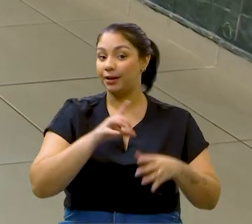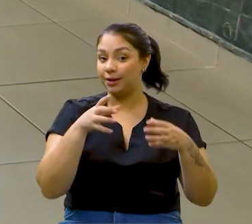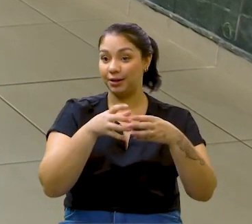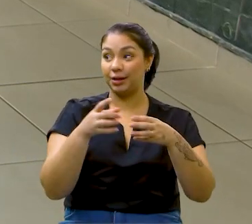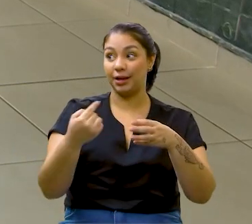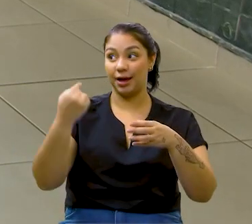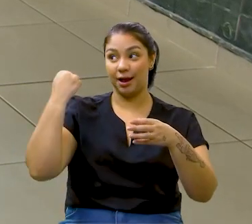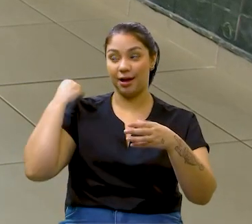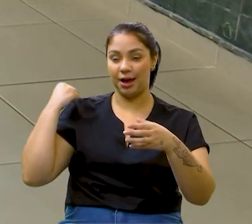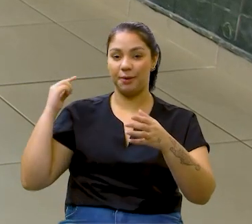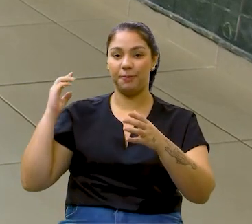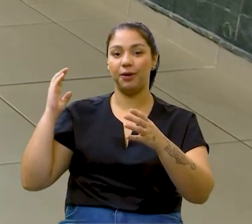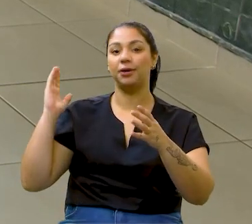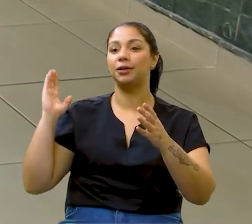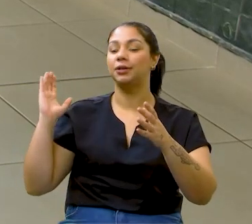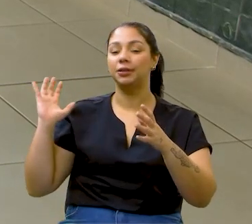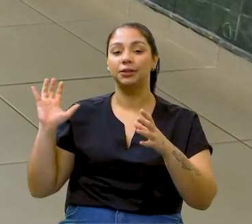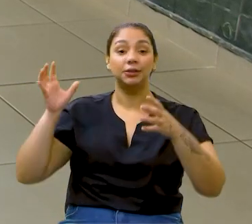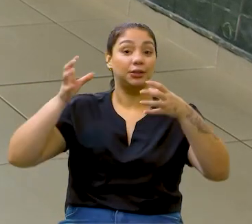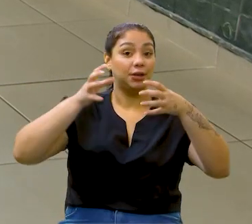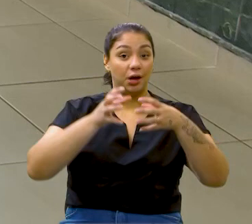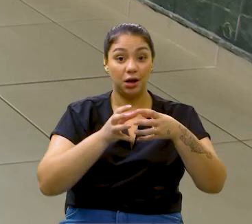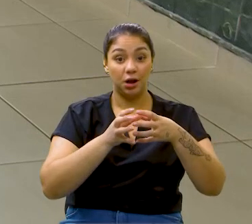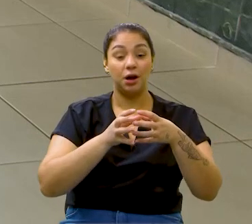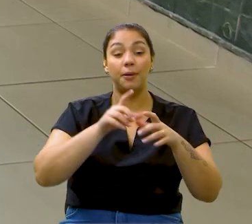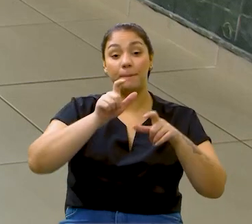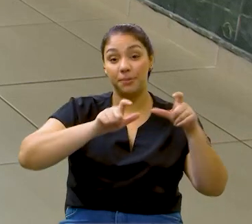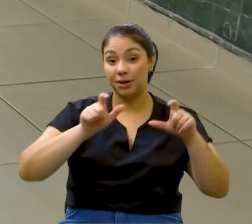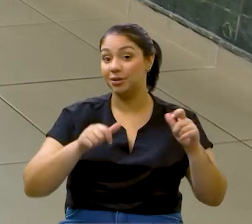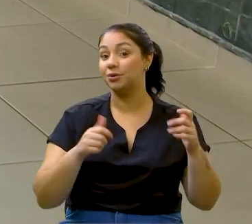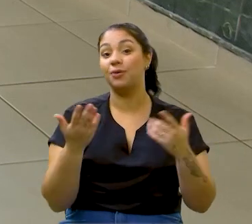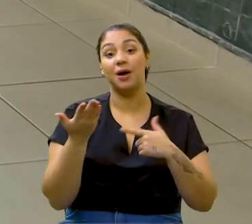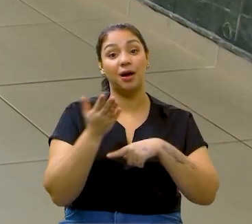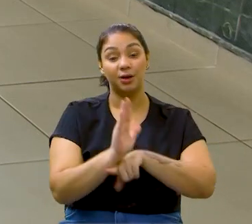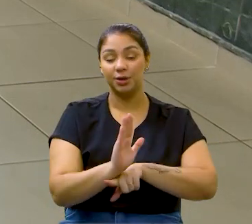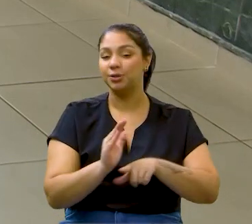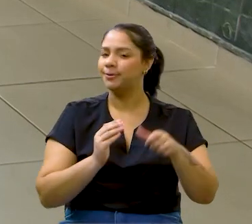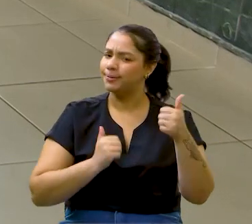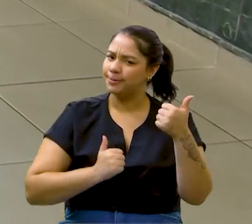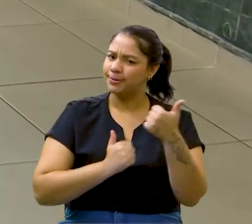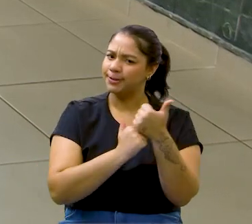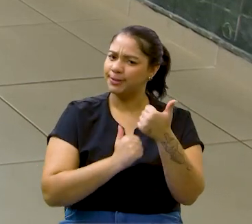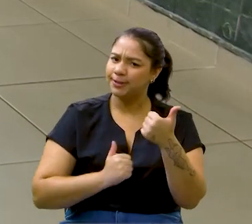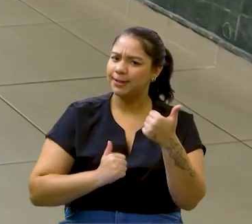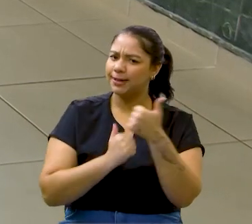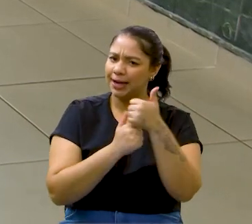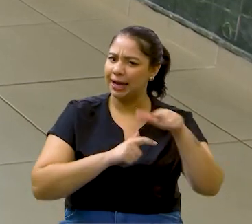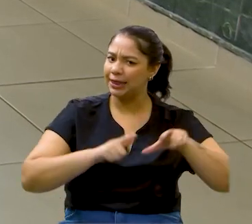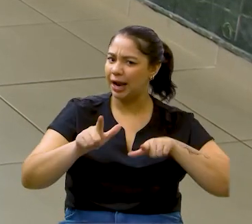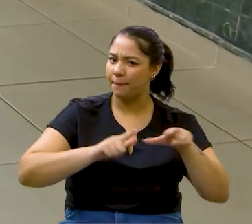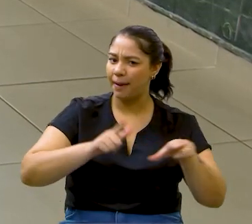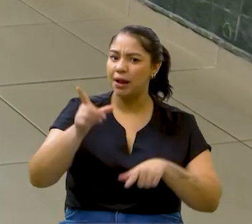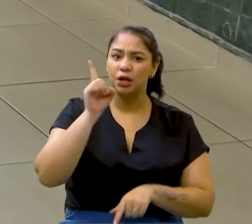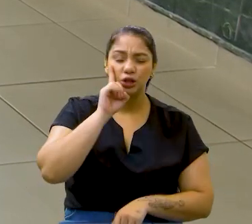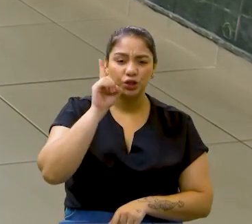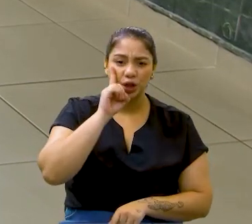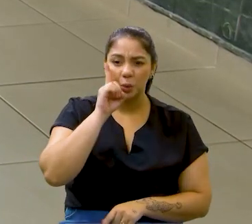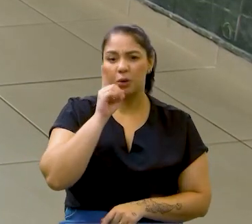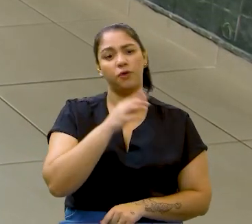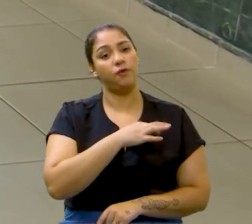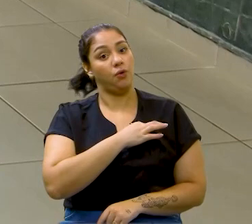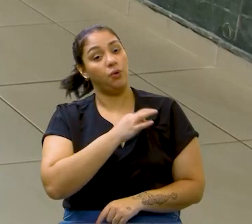ainda daquela época, né, a gente preza isso muito, as pessoas que nos ajudam e que trabalham quase que diariamente